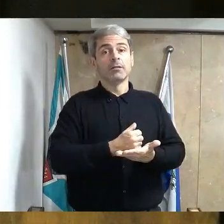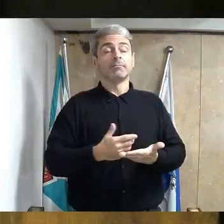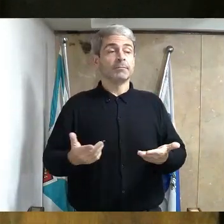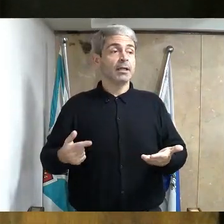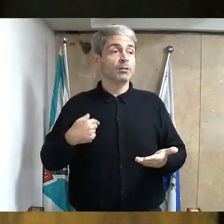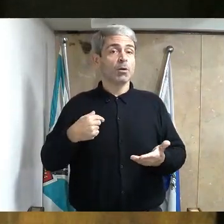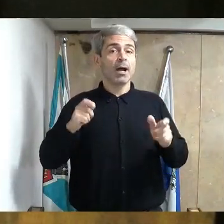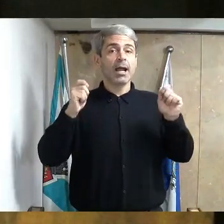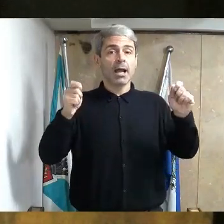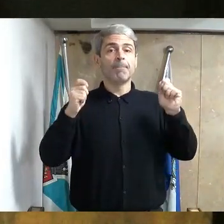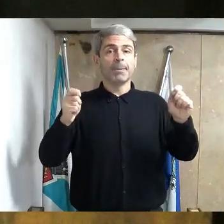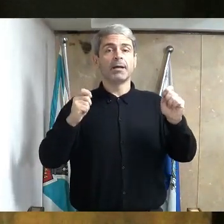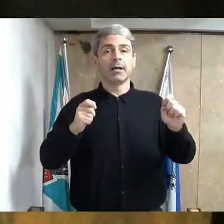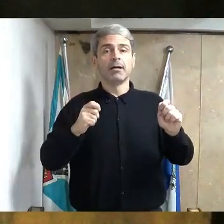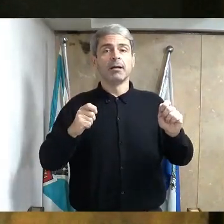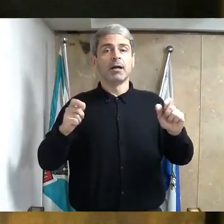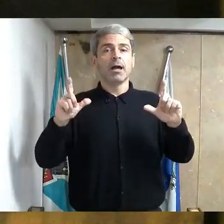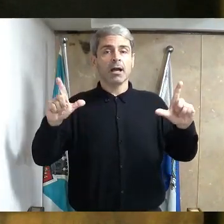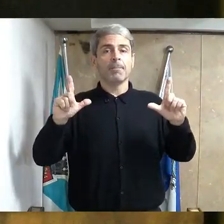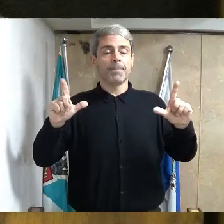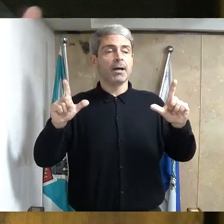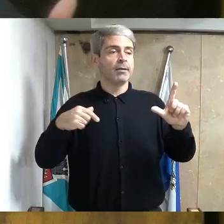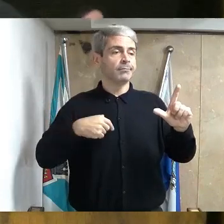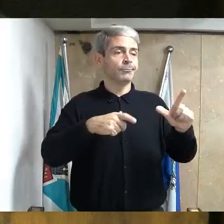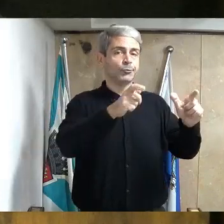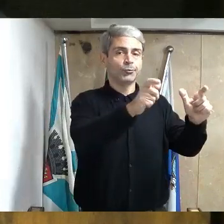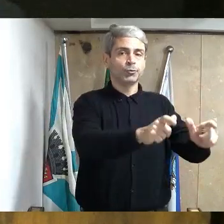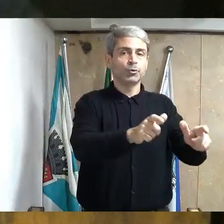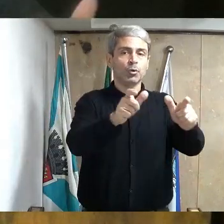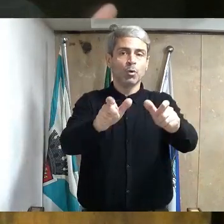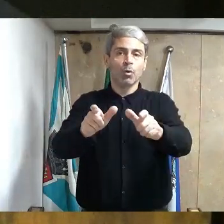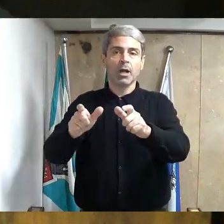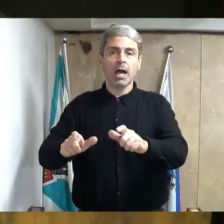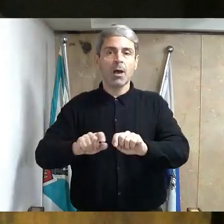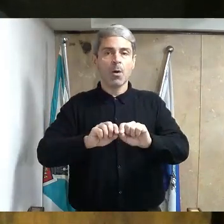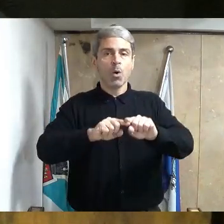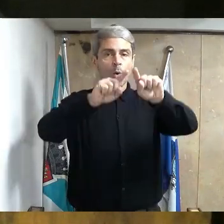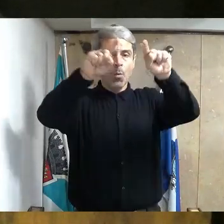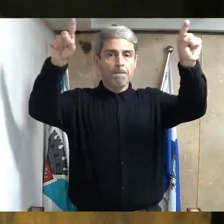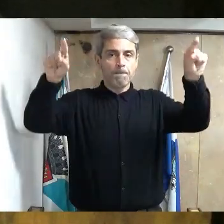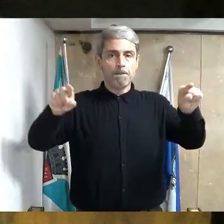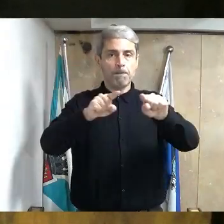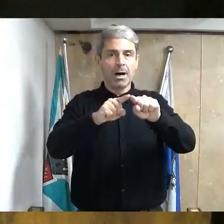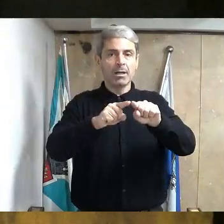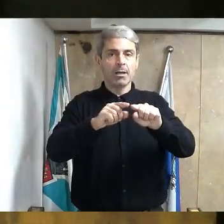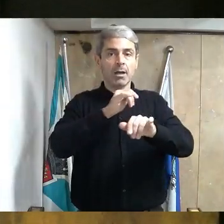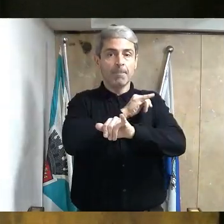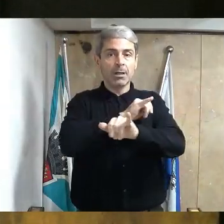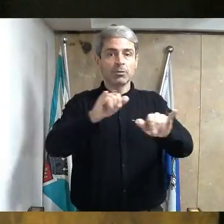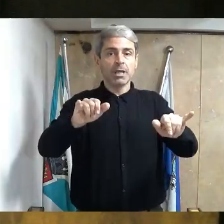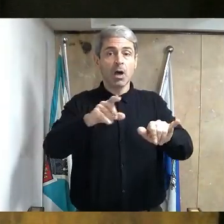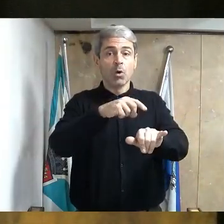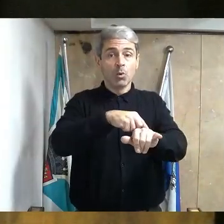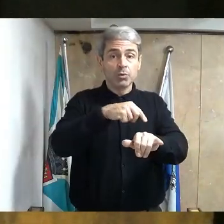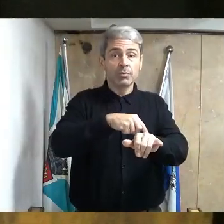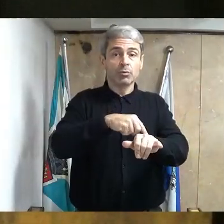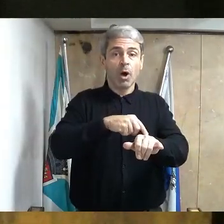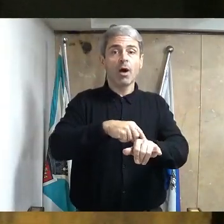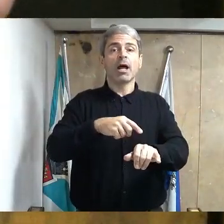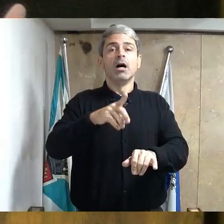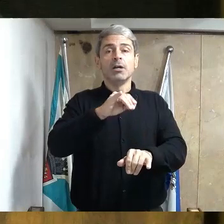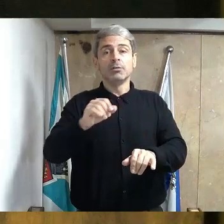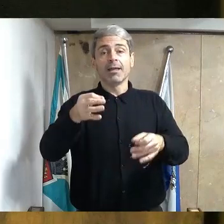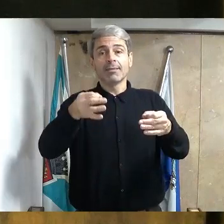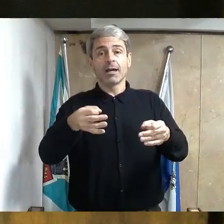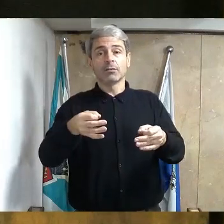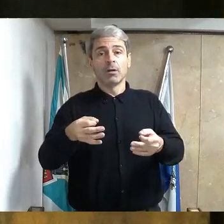essas campanhas publicitárias nas regiões, nas localidades, na comunidade, para que a gente esteja engajado e manter a cidade